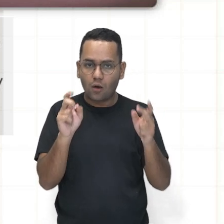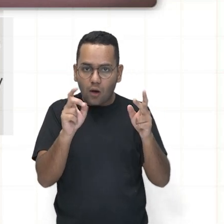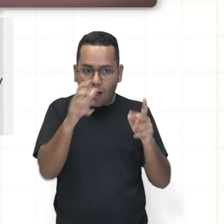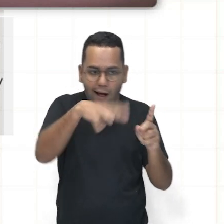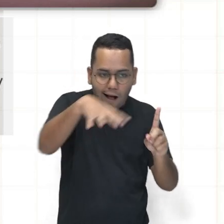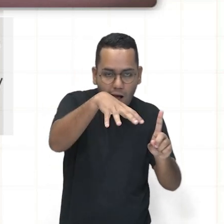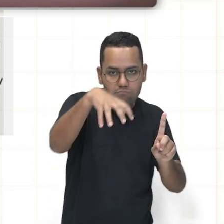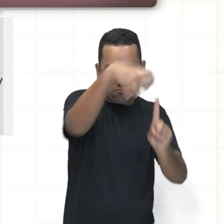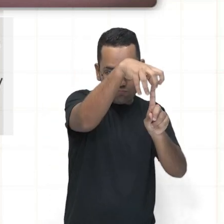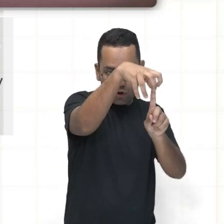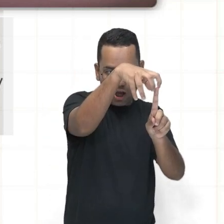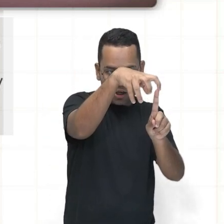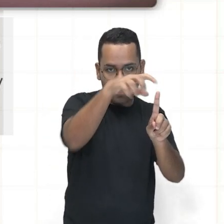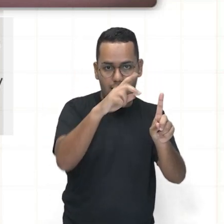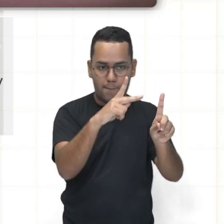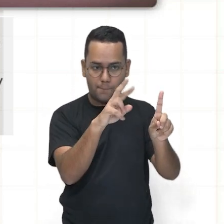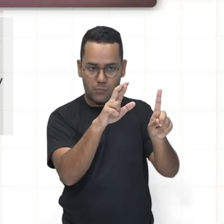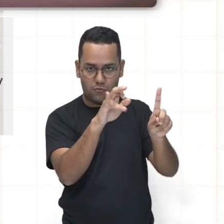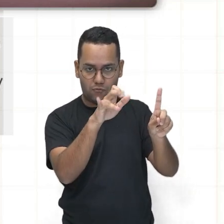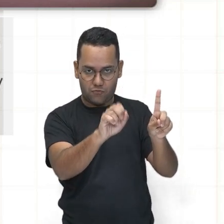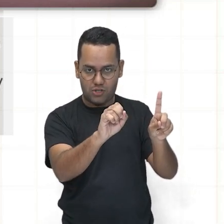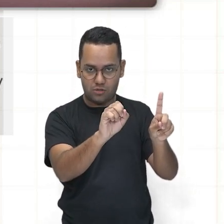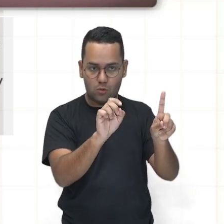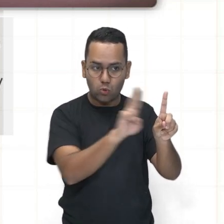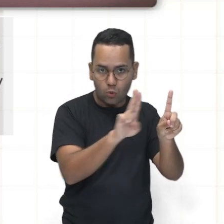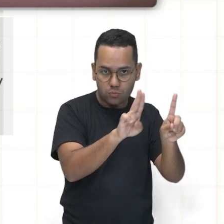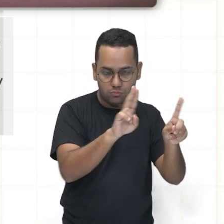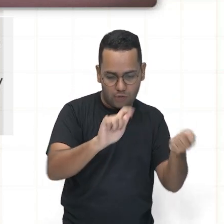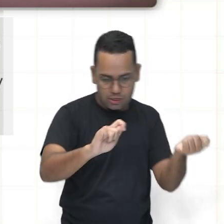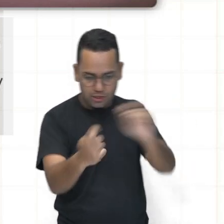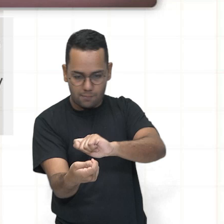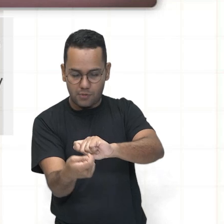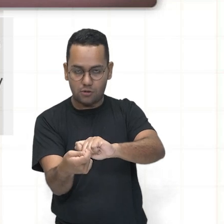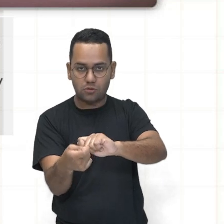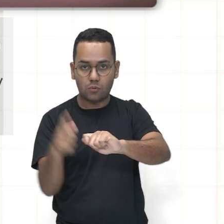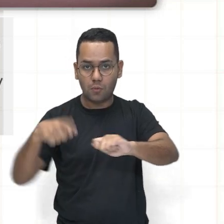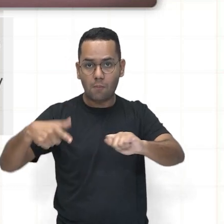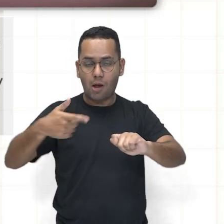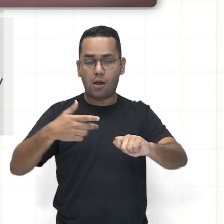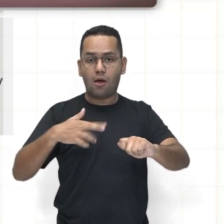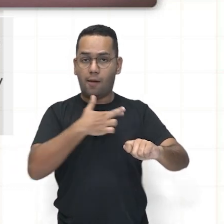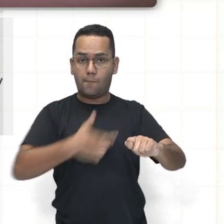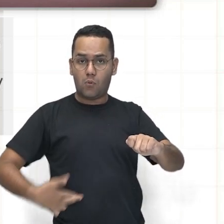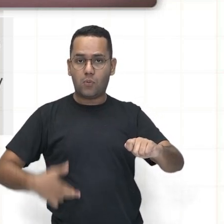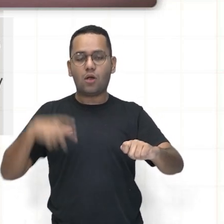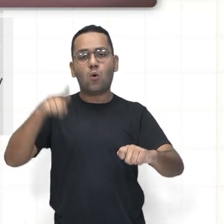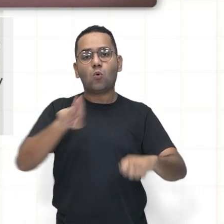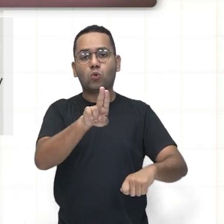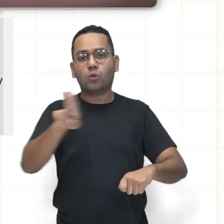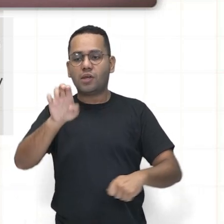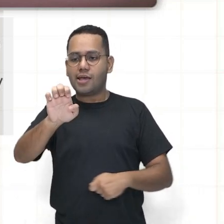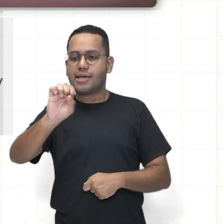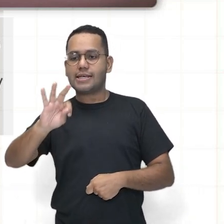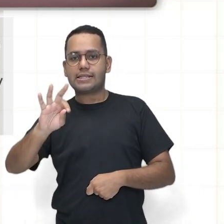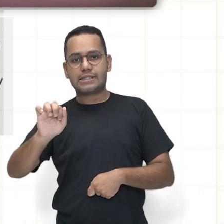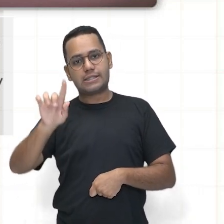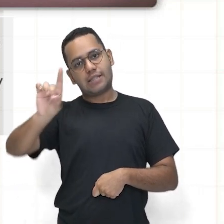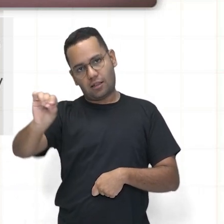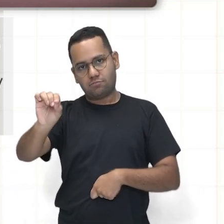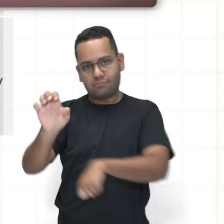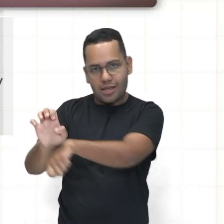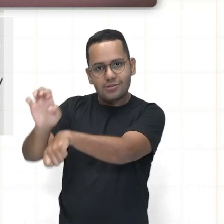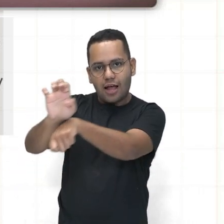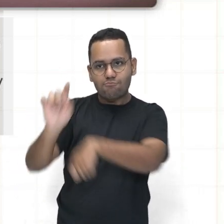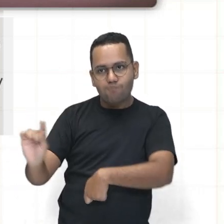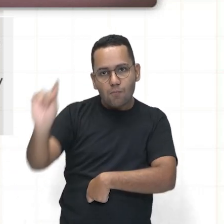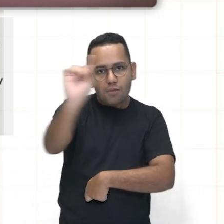sistema republicano, as províncias adotarão o nome aí de estados. E também esse manifesto vai atribuir à